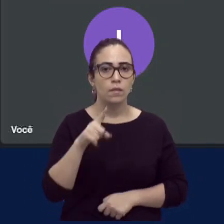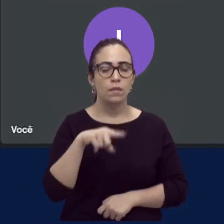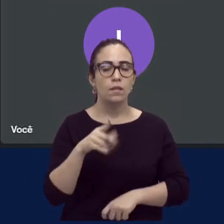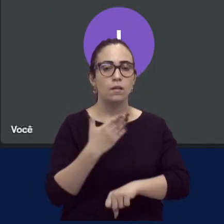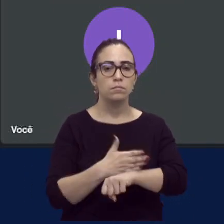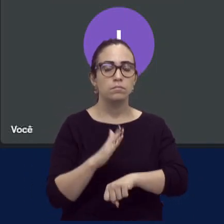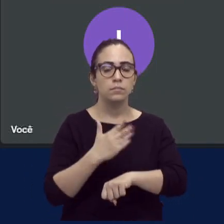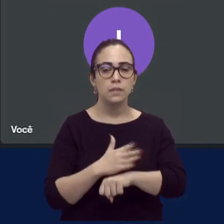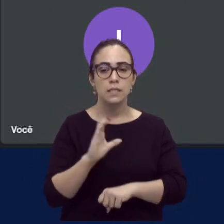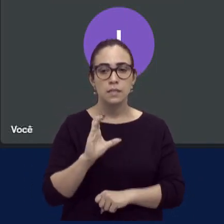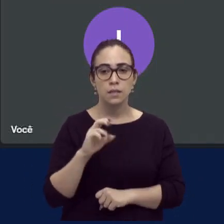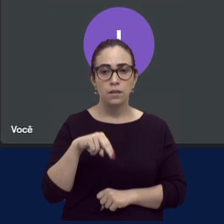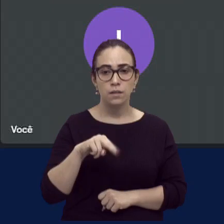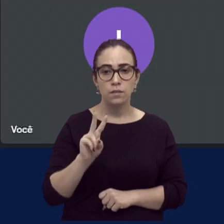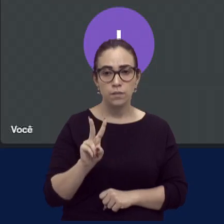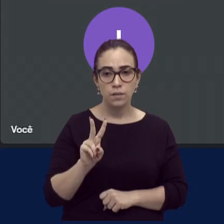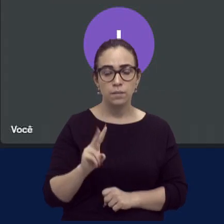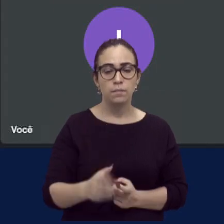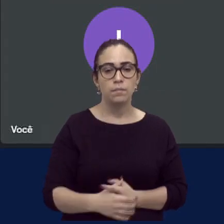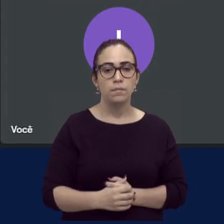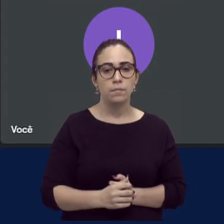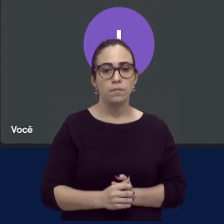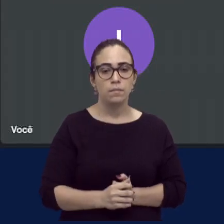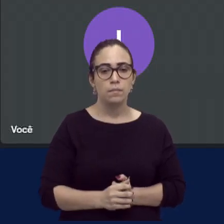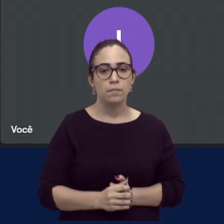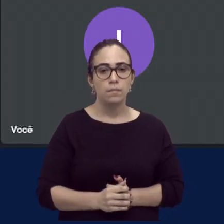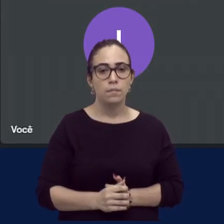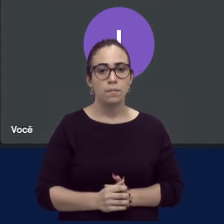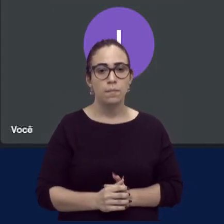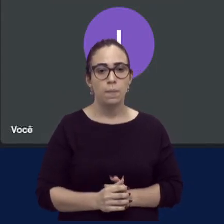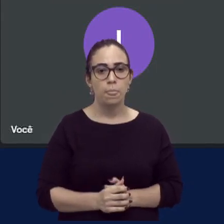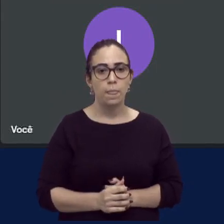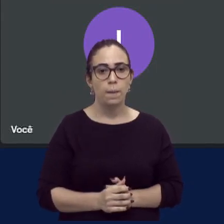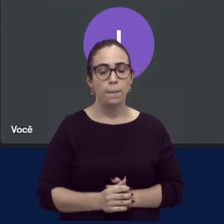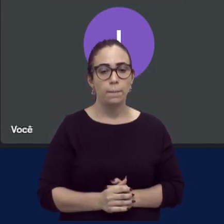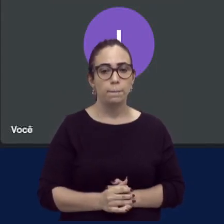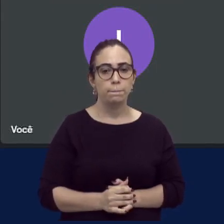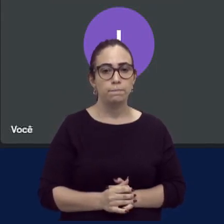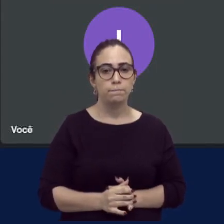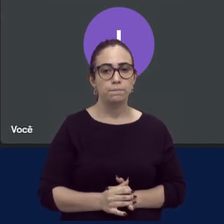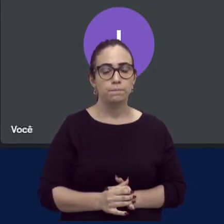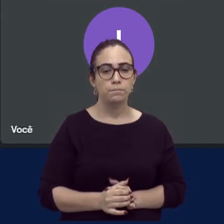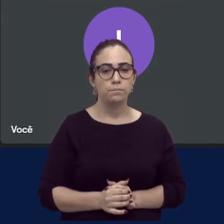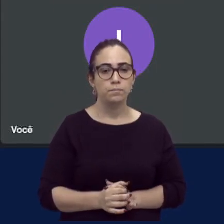CNV, certo? E é uma